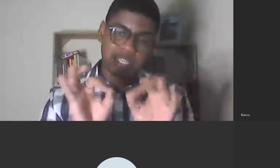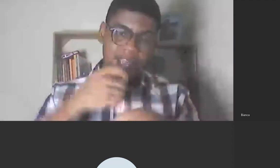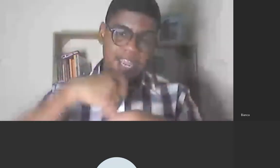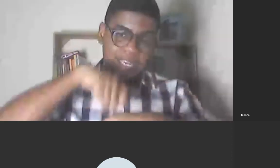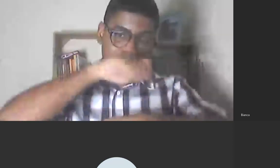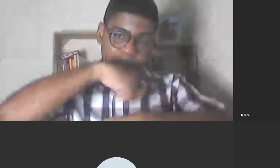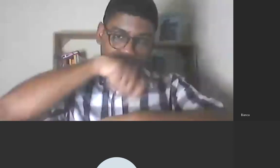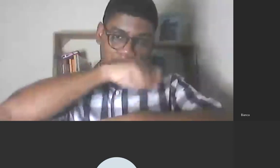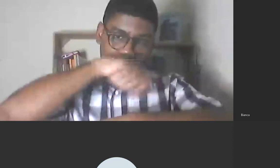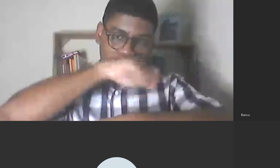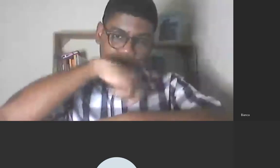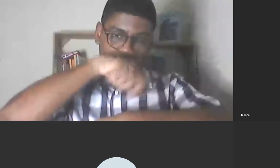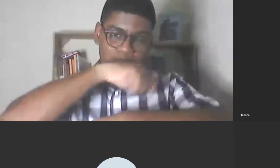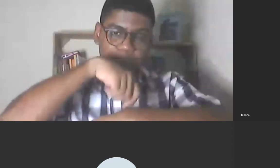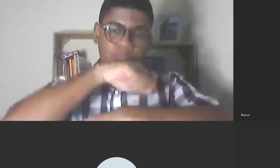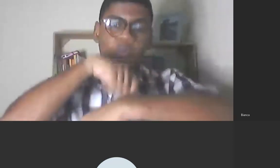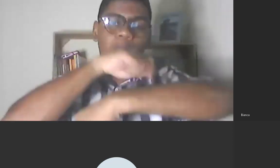preparou na casa dela